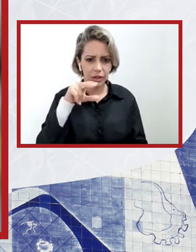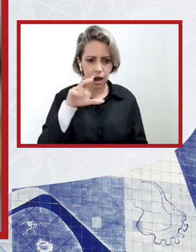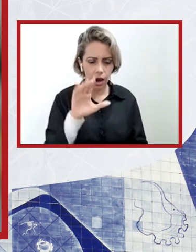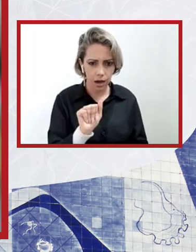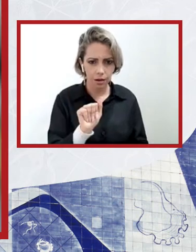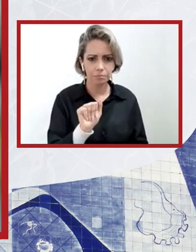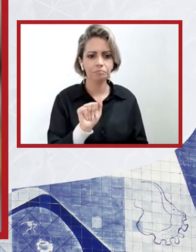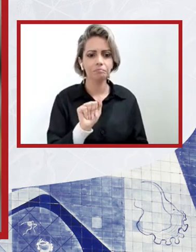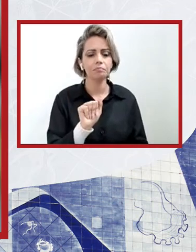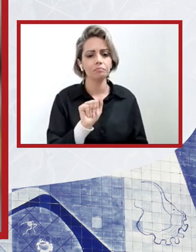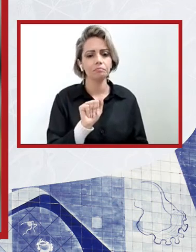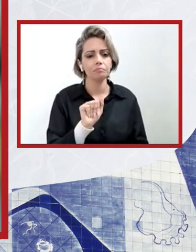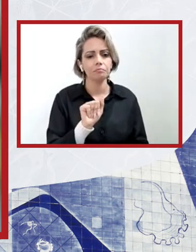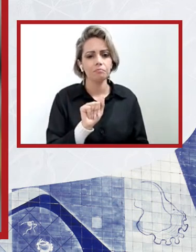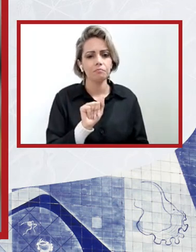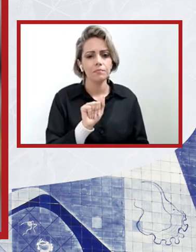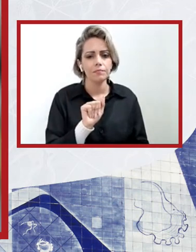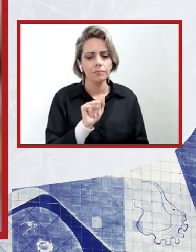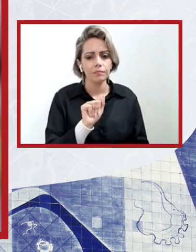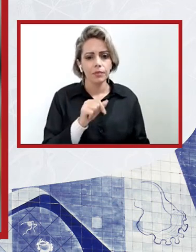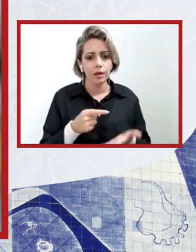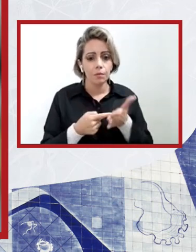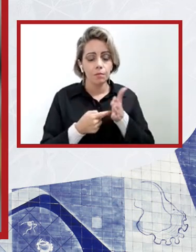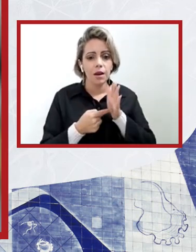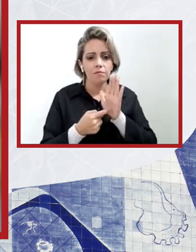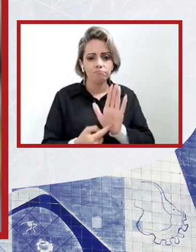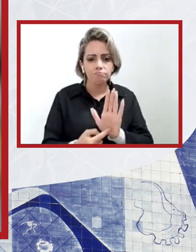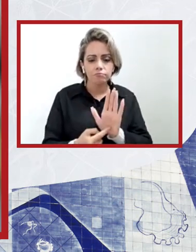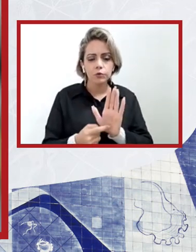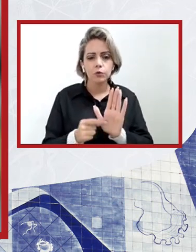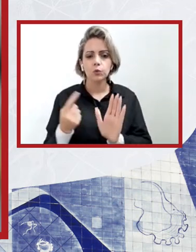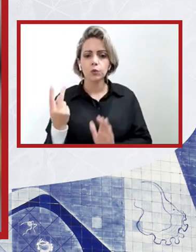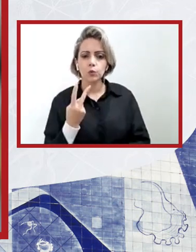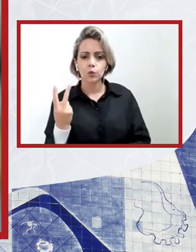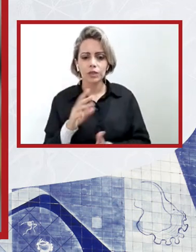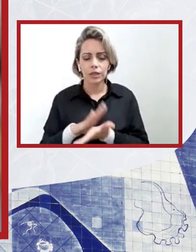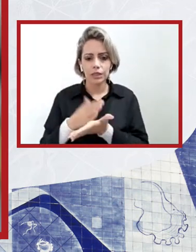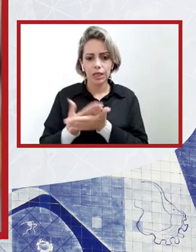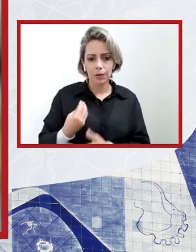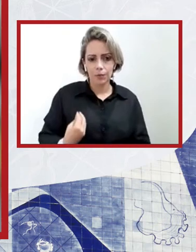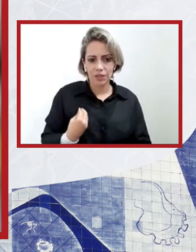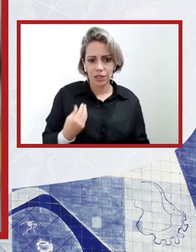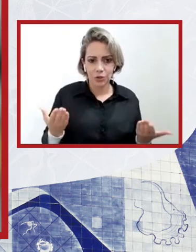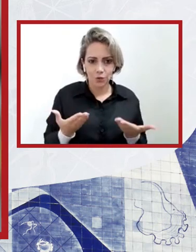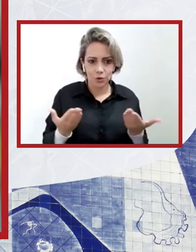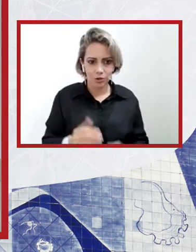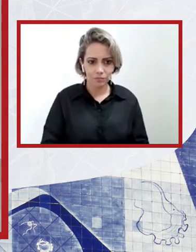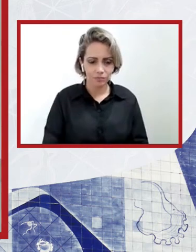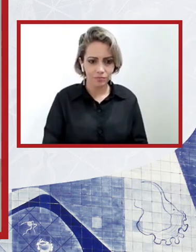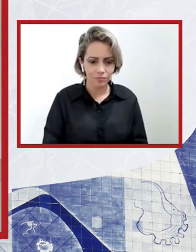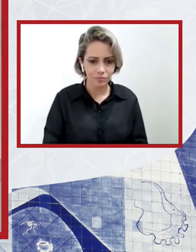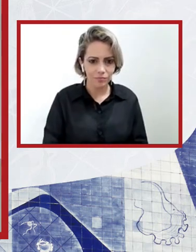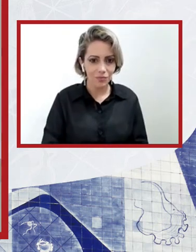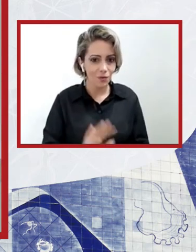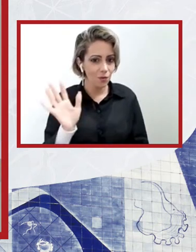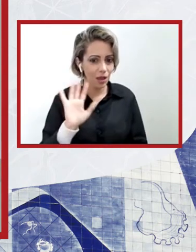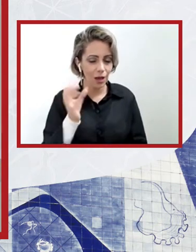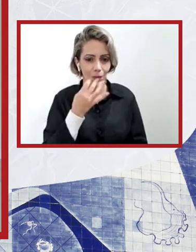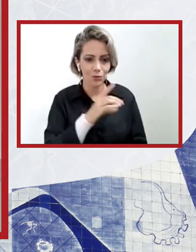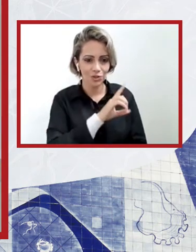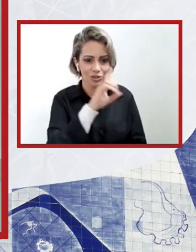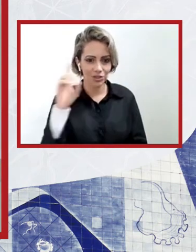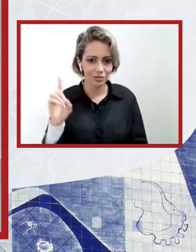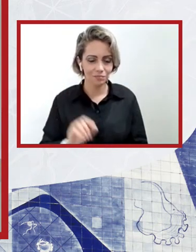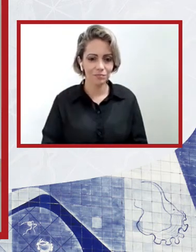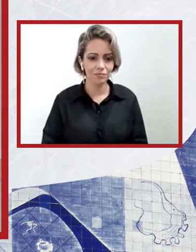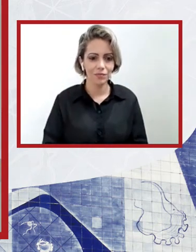os nossos intérpretes que estão aqui presentes na sessão de hoje. Bianca, por favor. Olá, pessoal, bom dia.